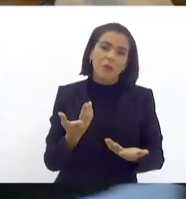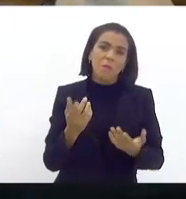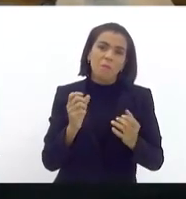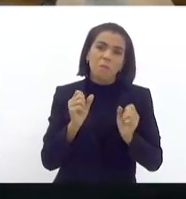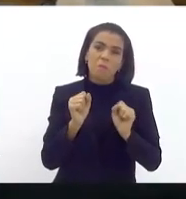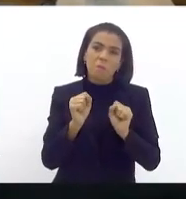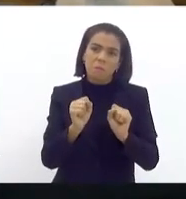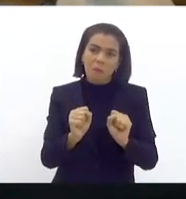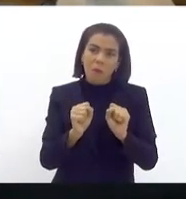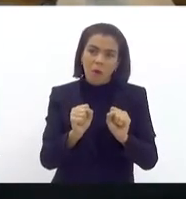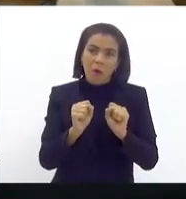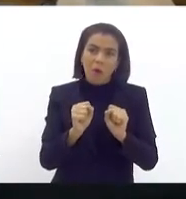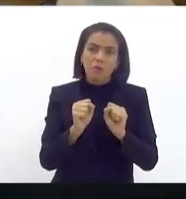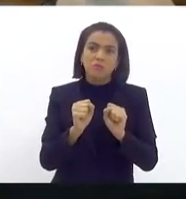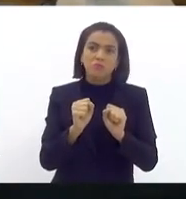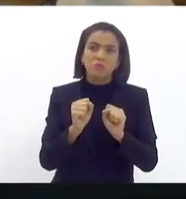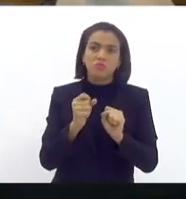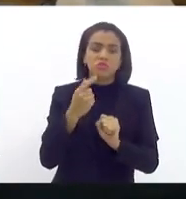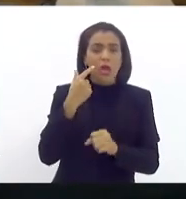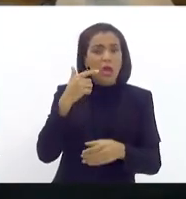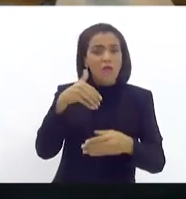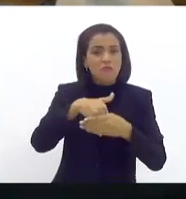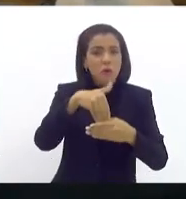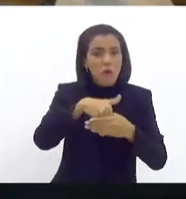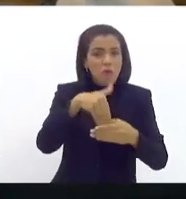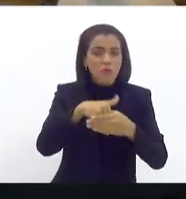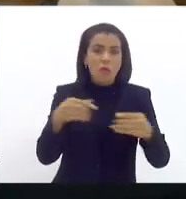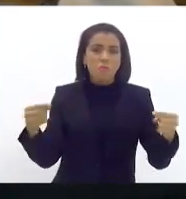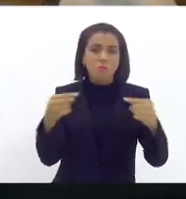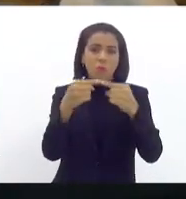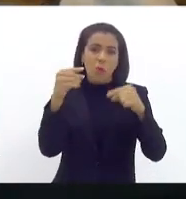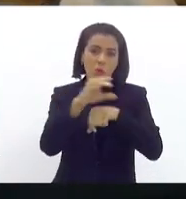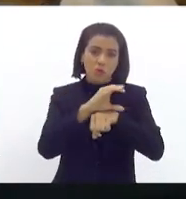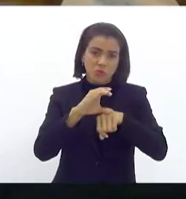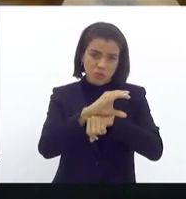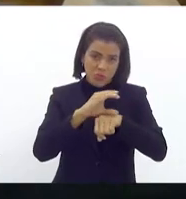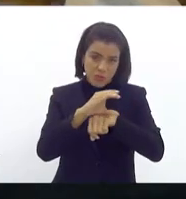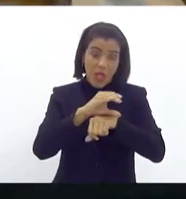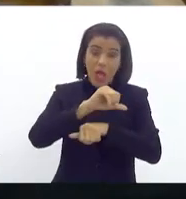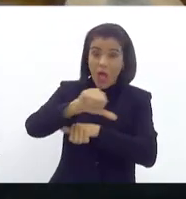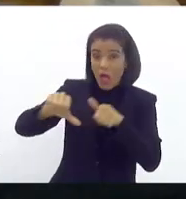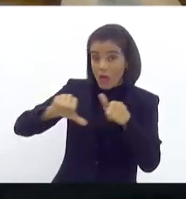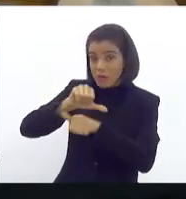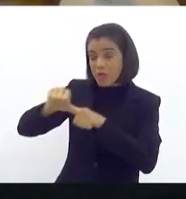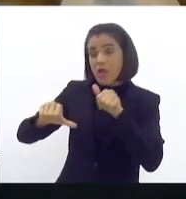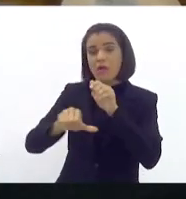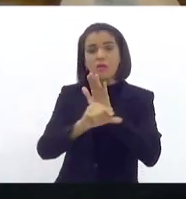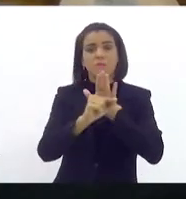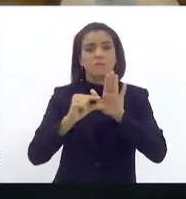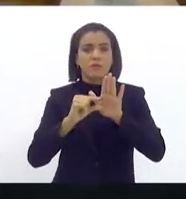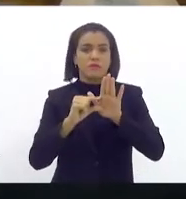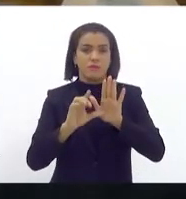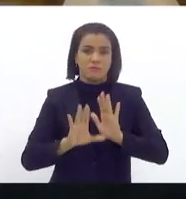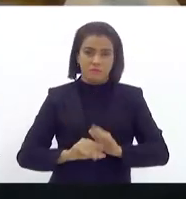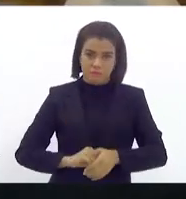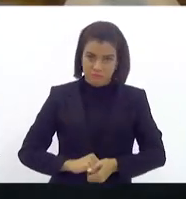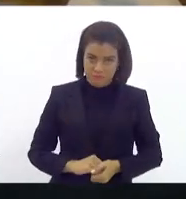o recurso e a gente já votar a condicionalidade com emenda para alterar a emenda. Para alterar a emenda. Perfeito. Pode